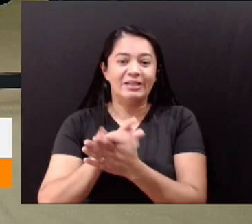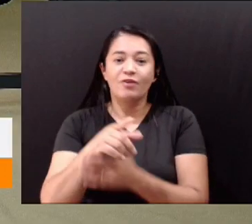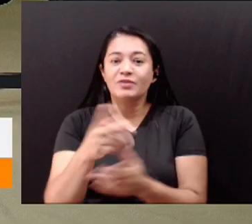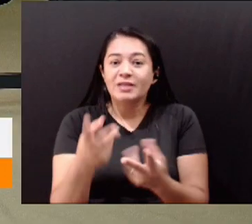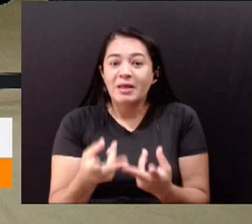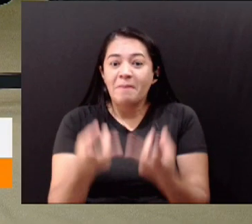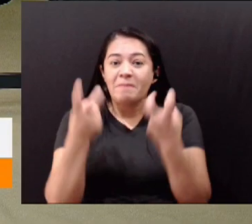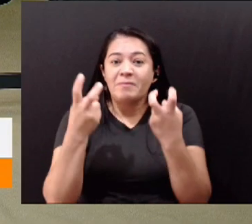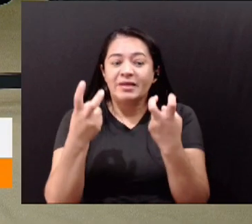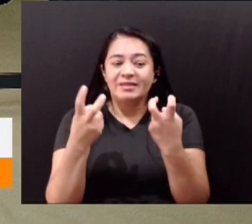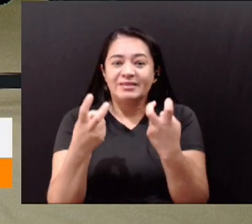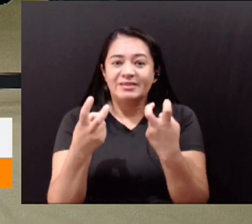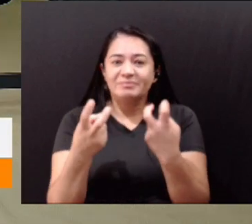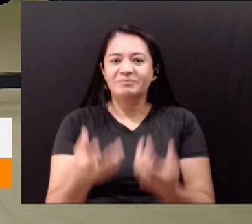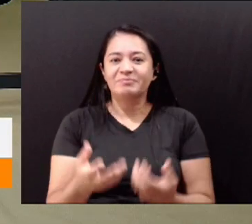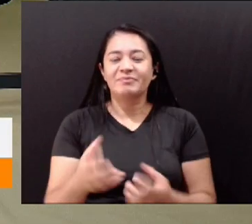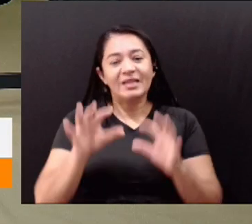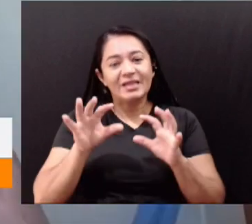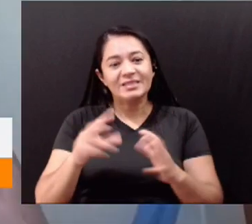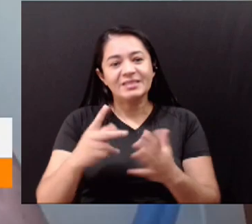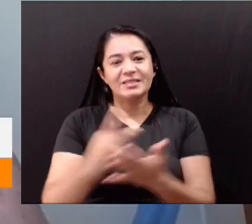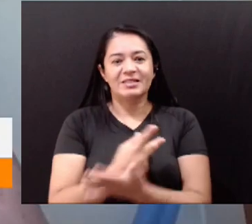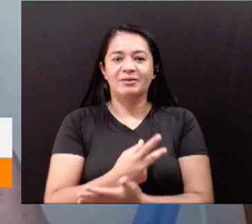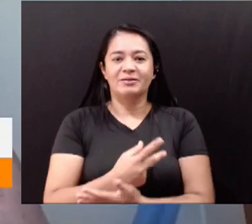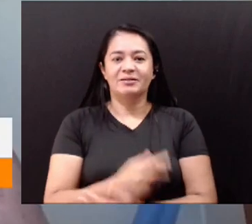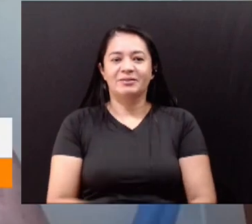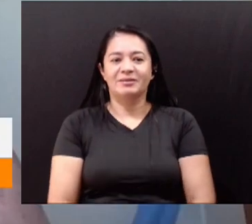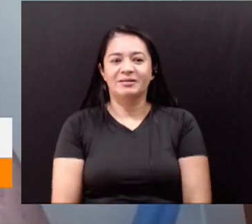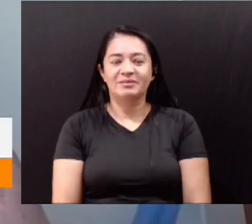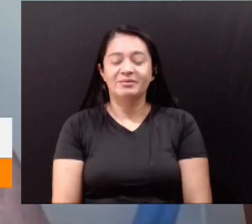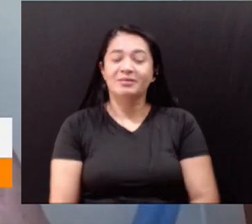isso que acontece mesmo, né, Denise? É isso aí.